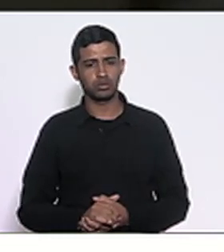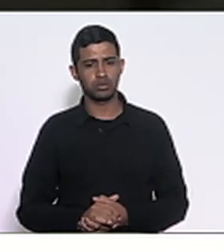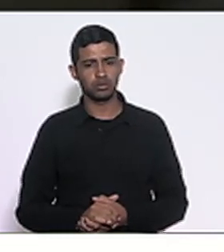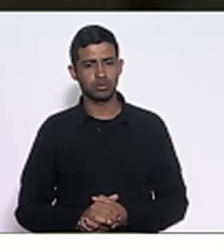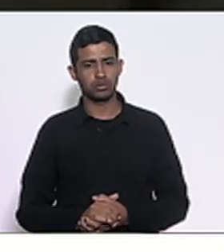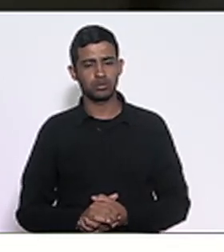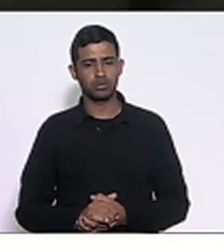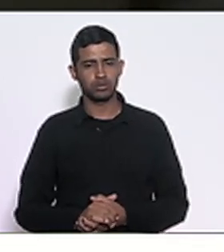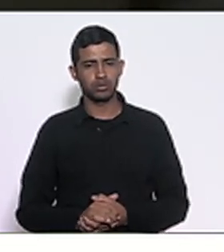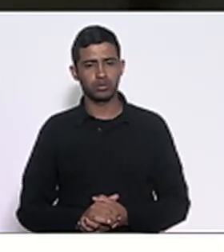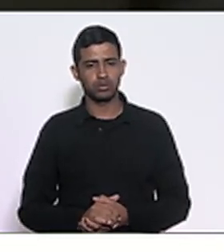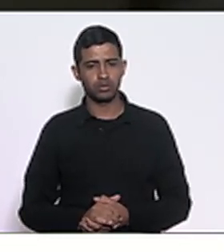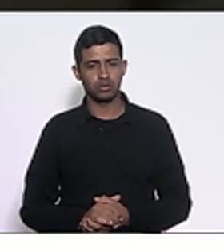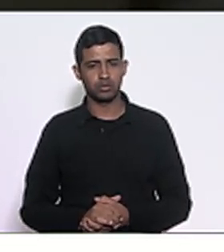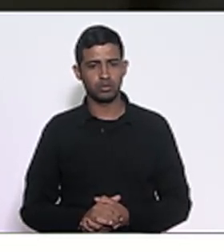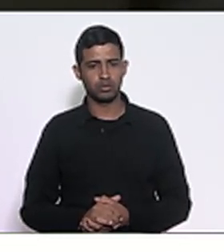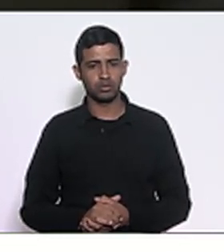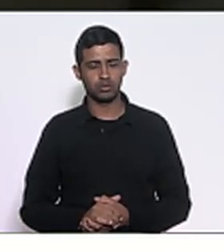certa